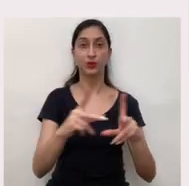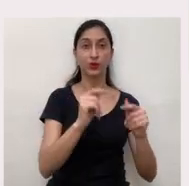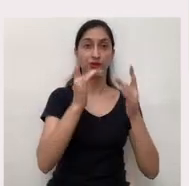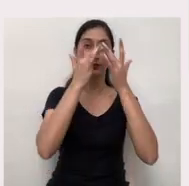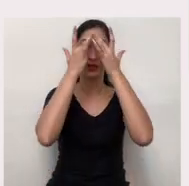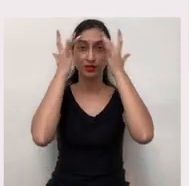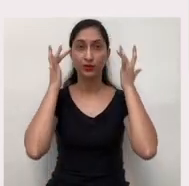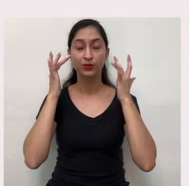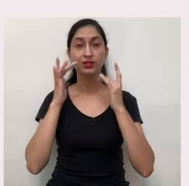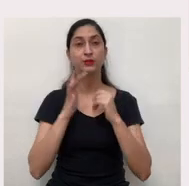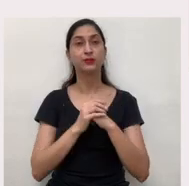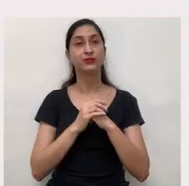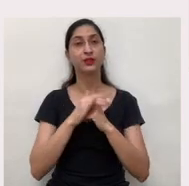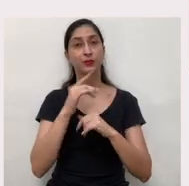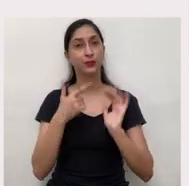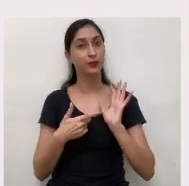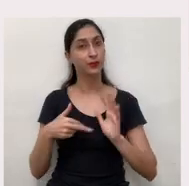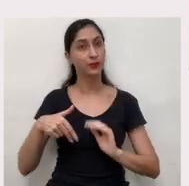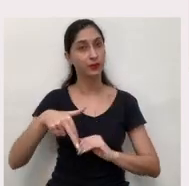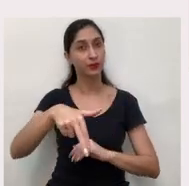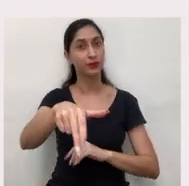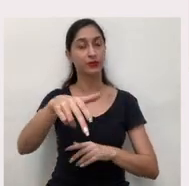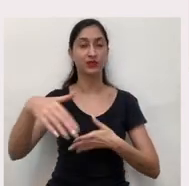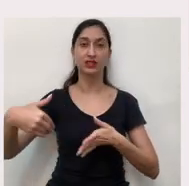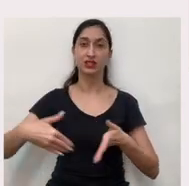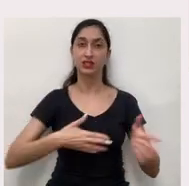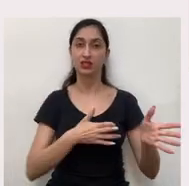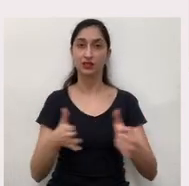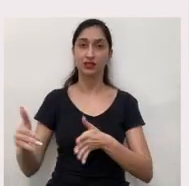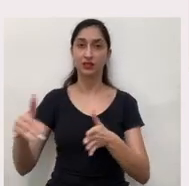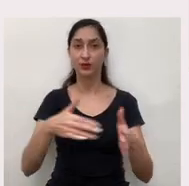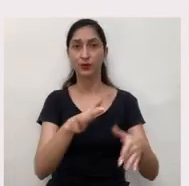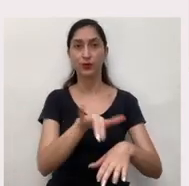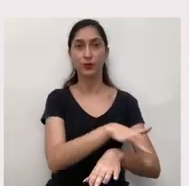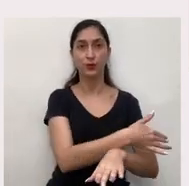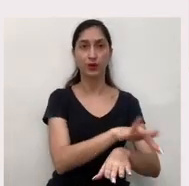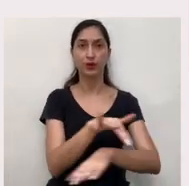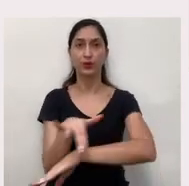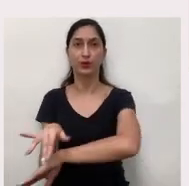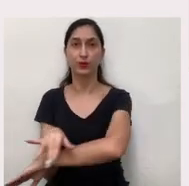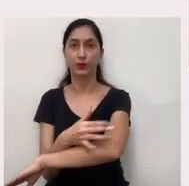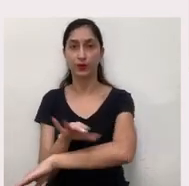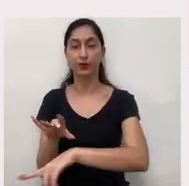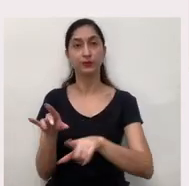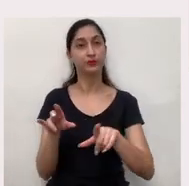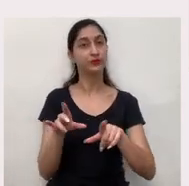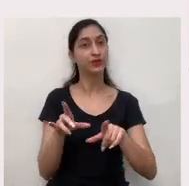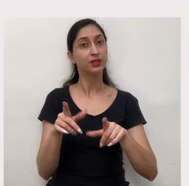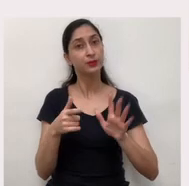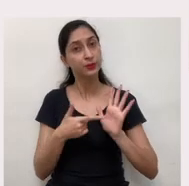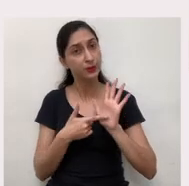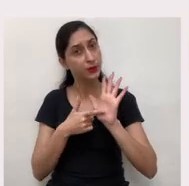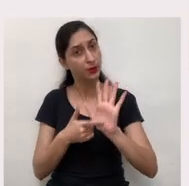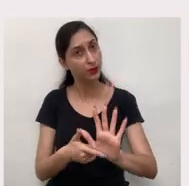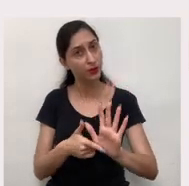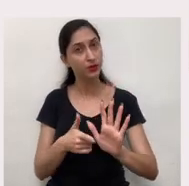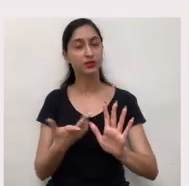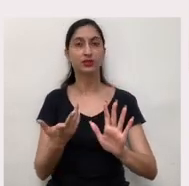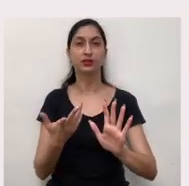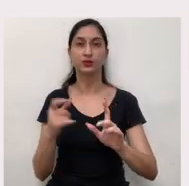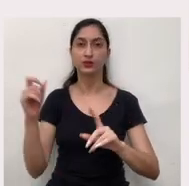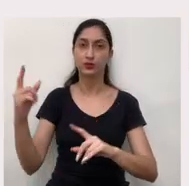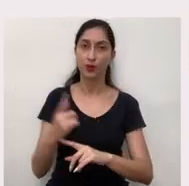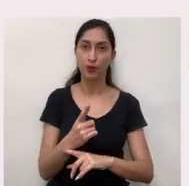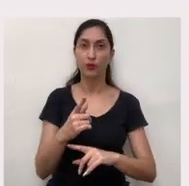de Fílide, anda-se por linhas em zigue-zague de uma rua para outra. Distingue-se entre zonas de sol